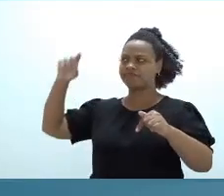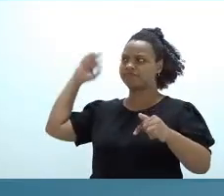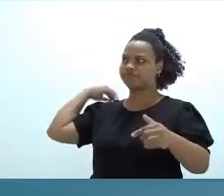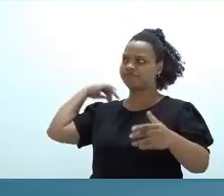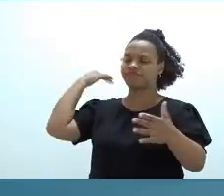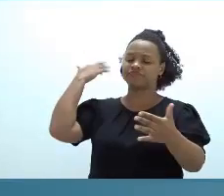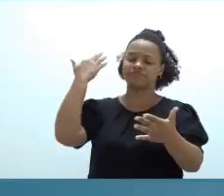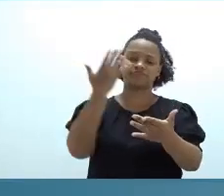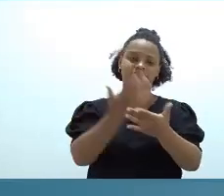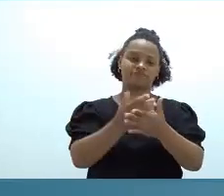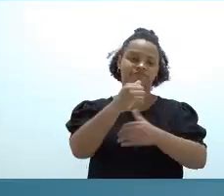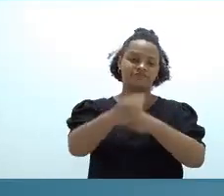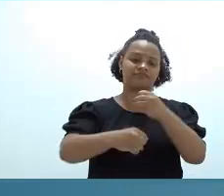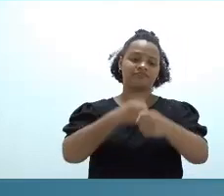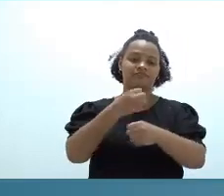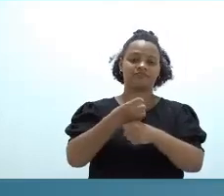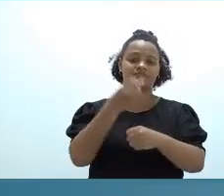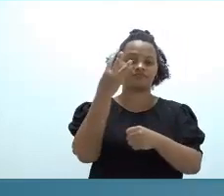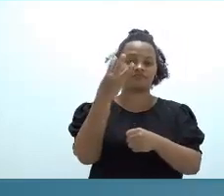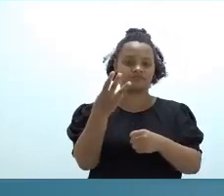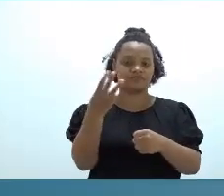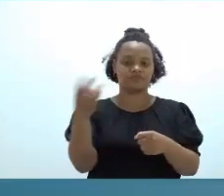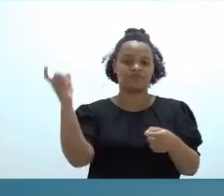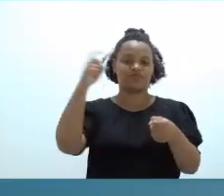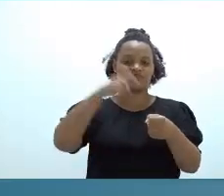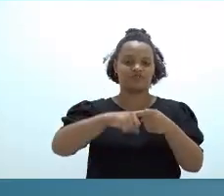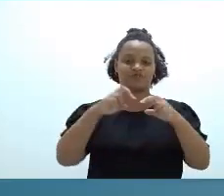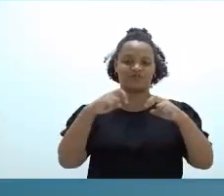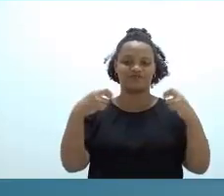retornar a essa tribuna.